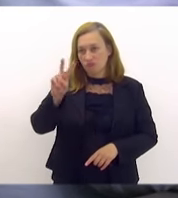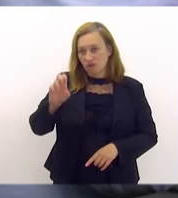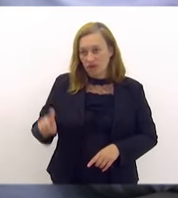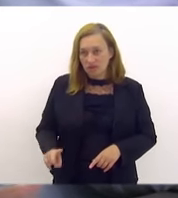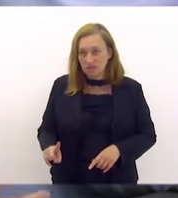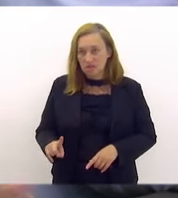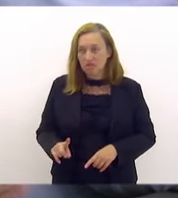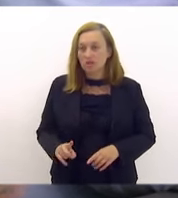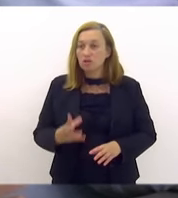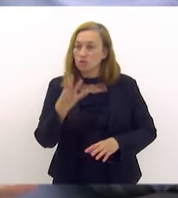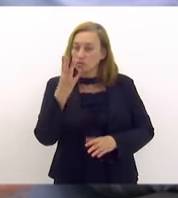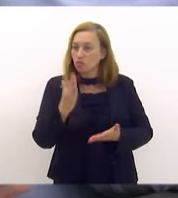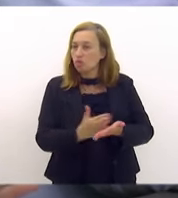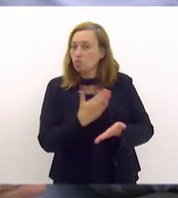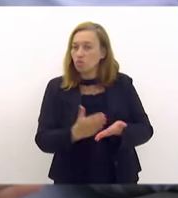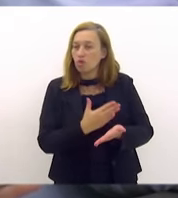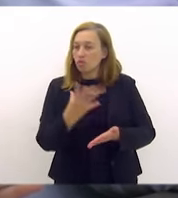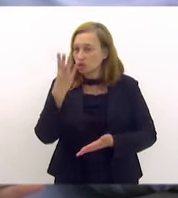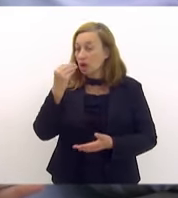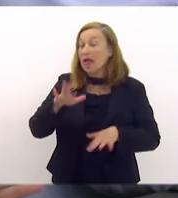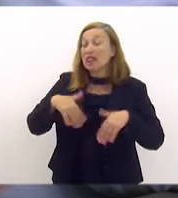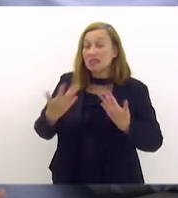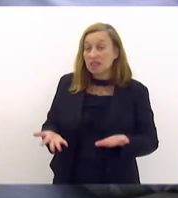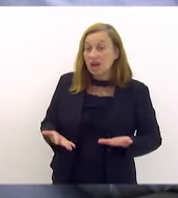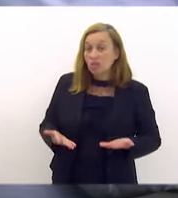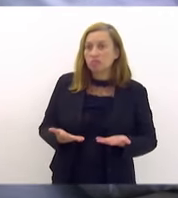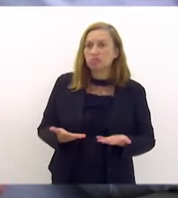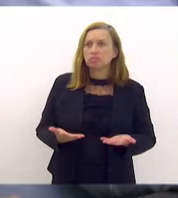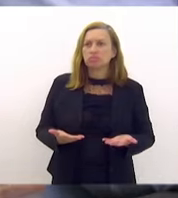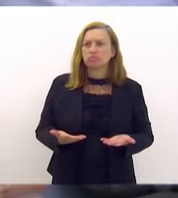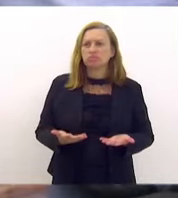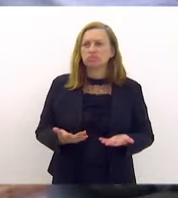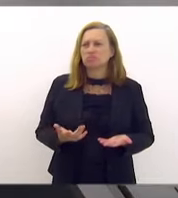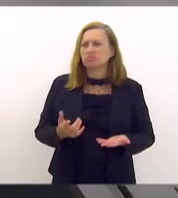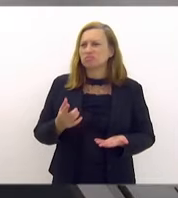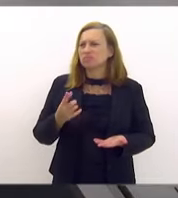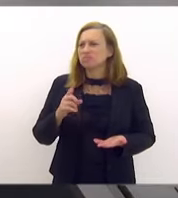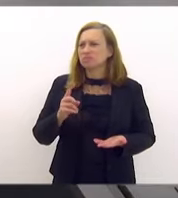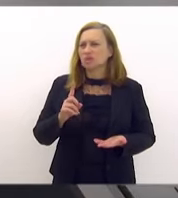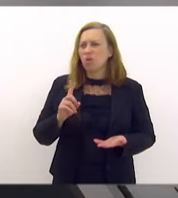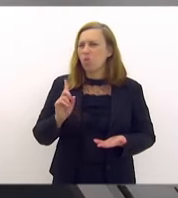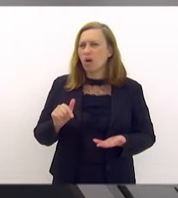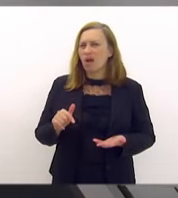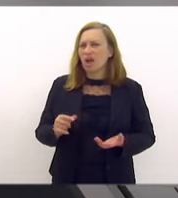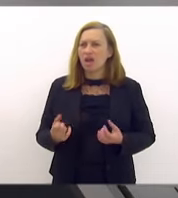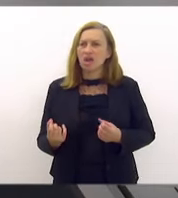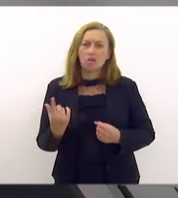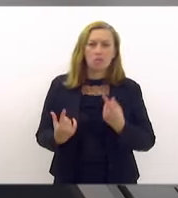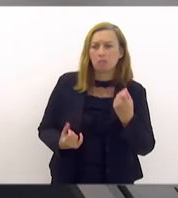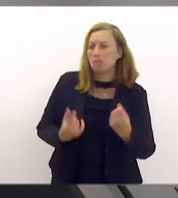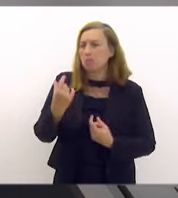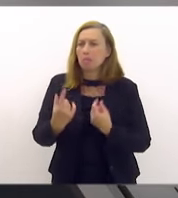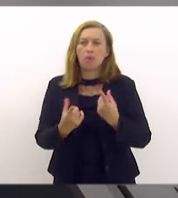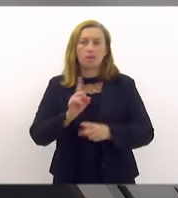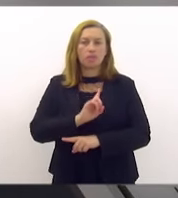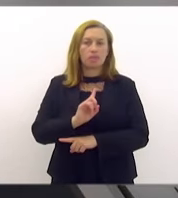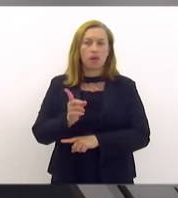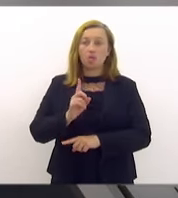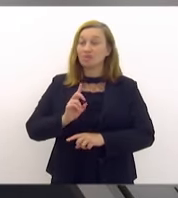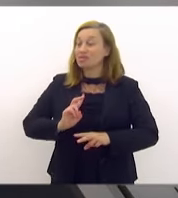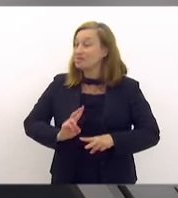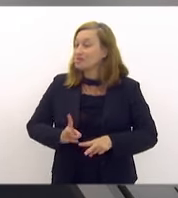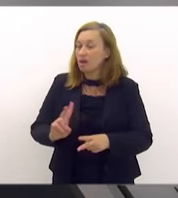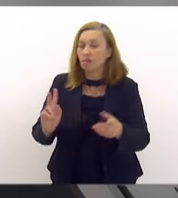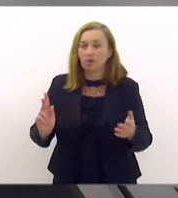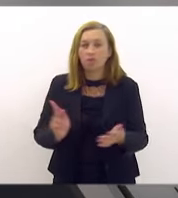fotografia então isso nos coloca numa situação de que não é pontual o problema o problema ele é sistêmico